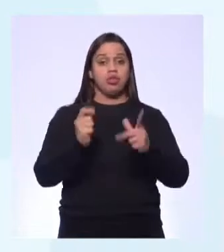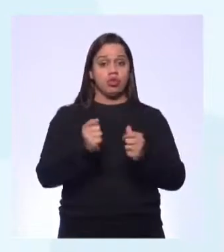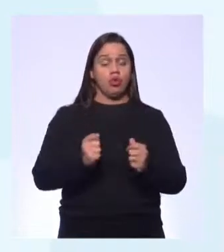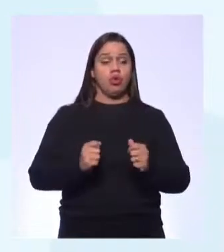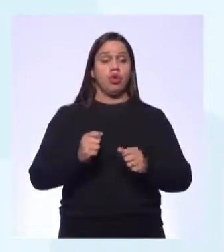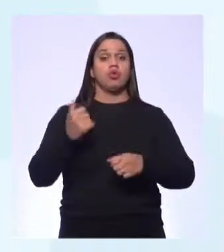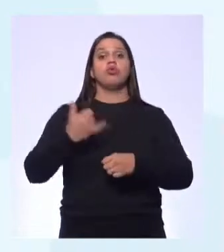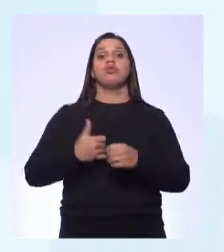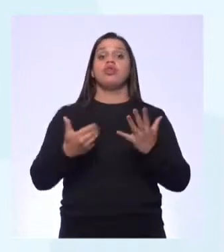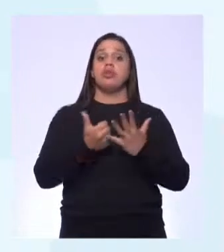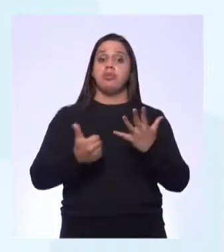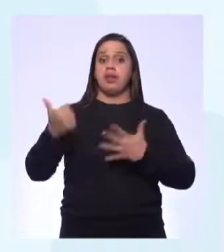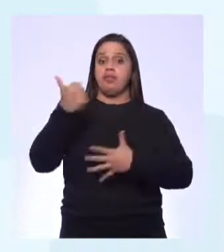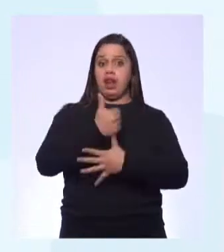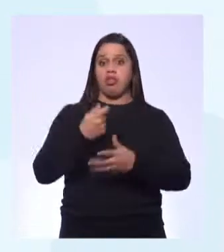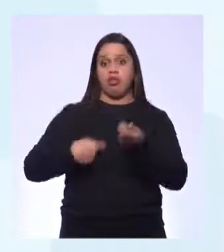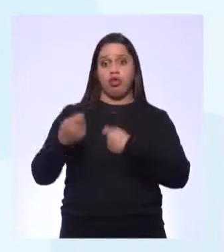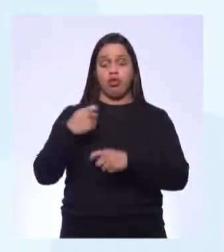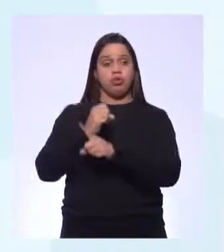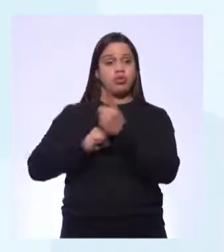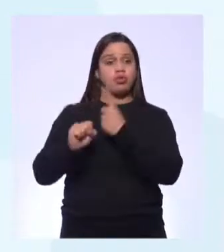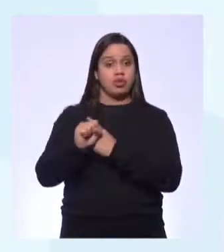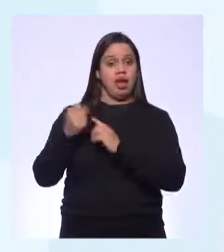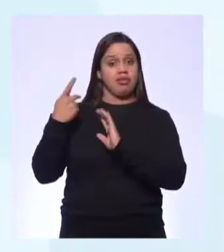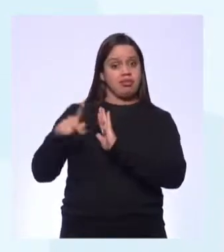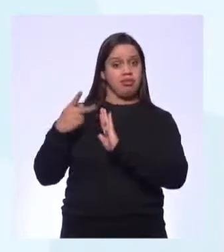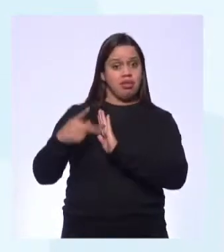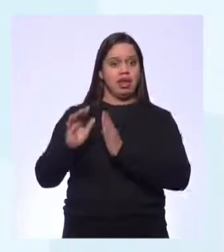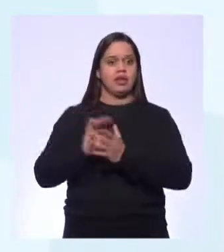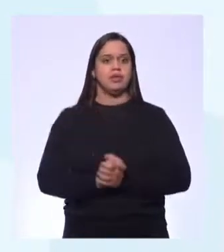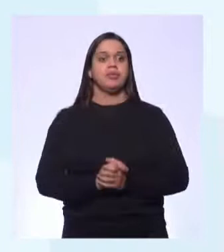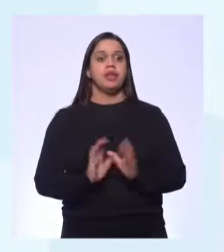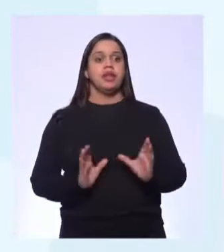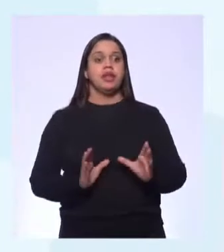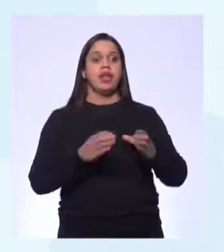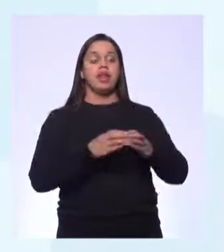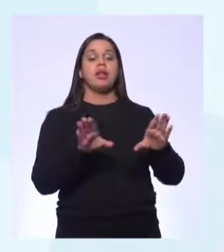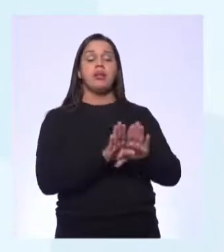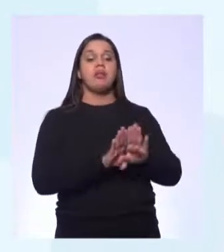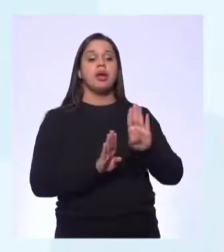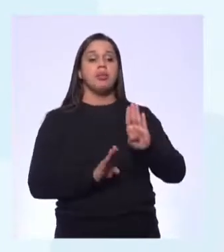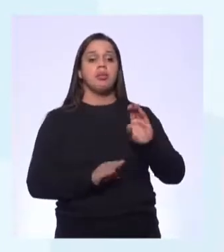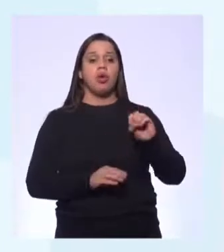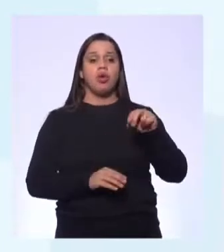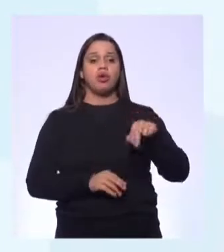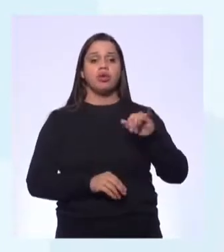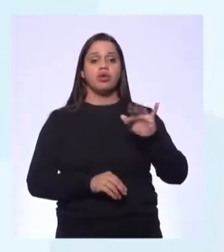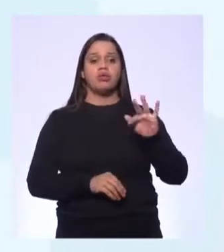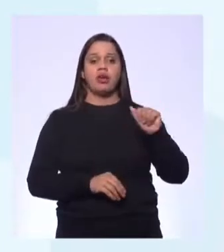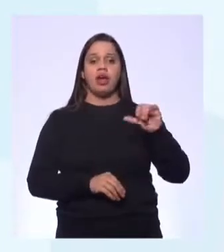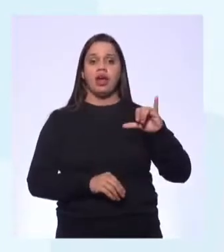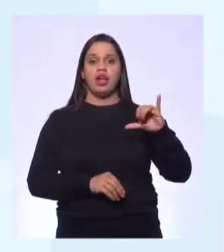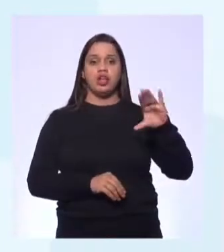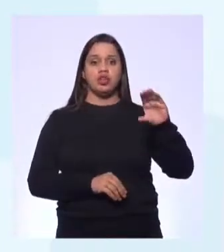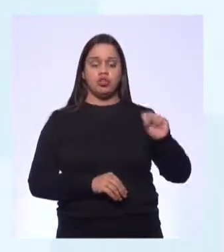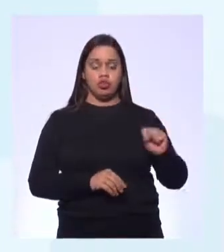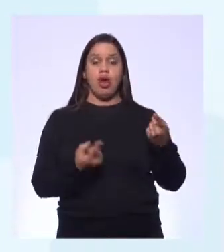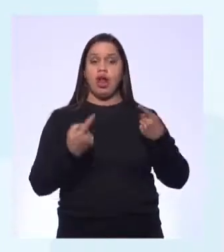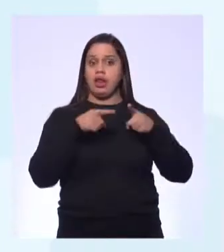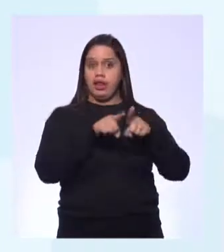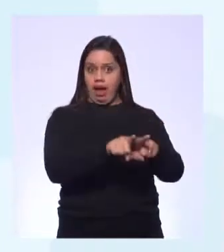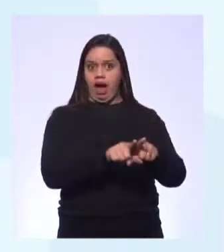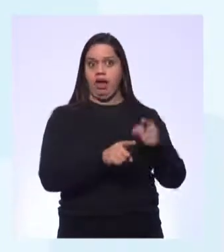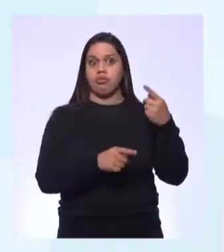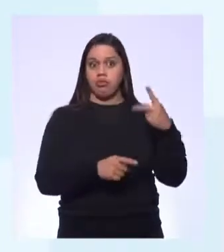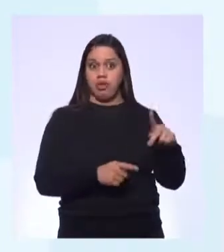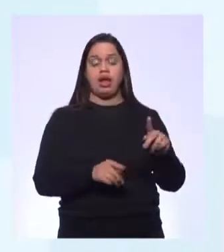né? E temos aí um pessoal que nós chamamos de os Bonifácios. Eles são aliados de José Bonifácio. Eles